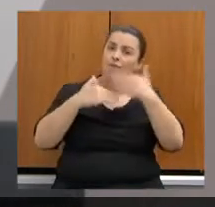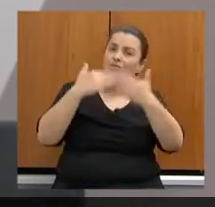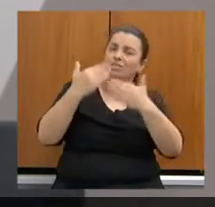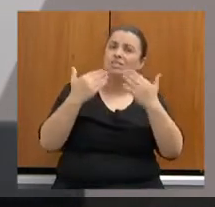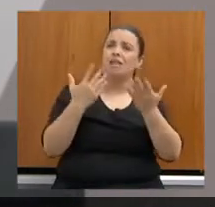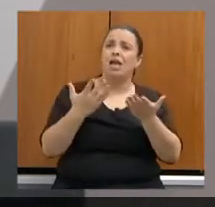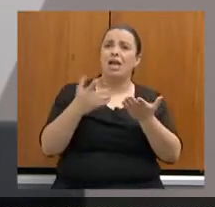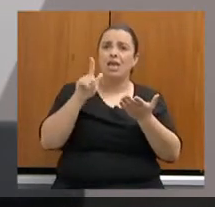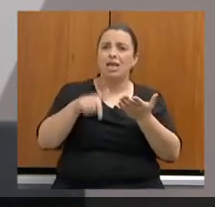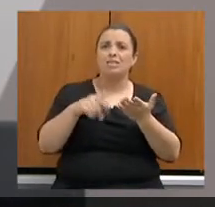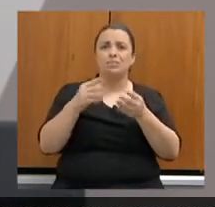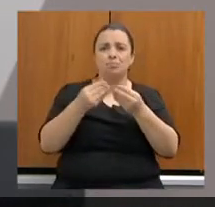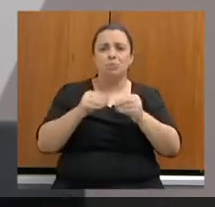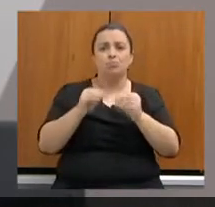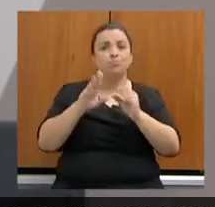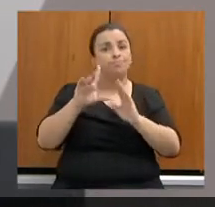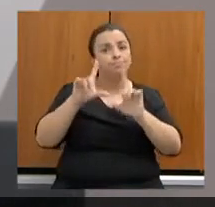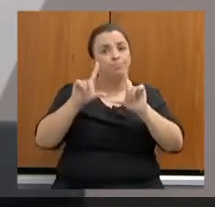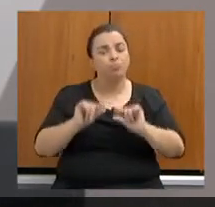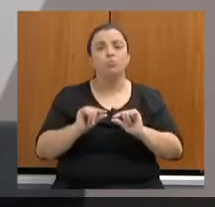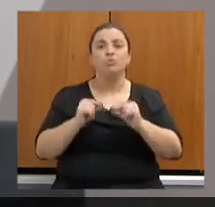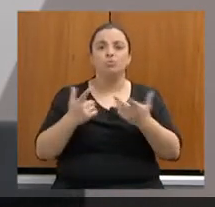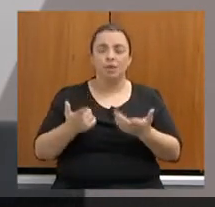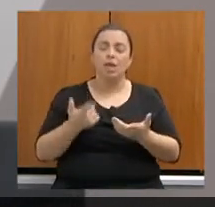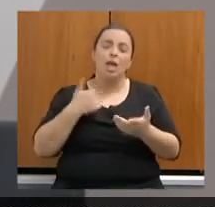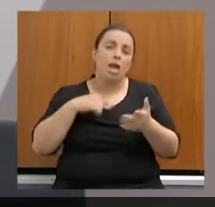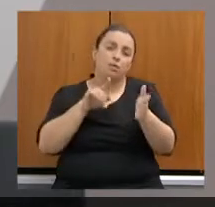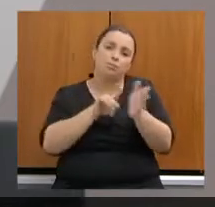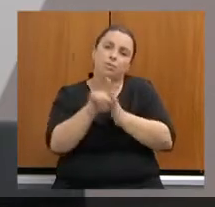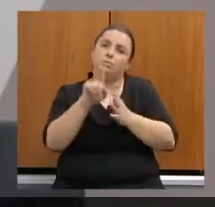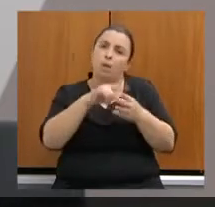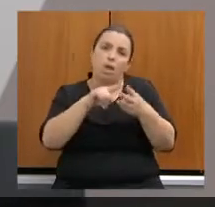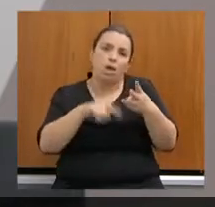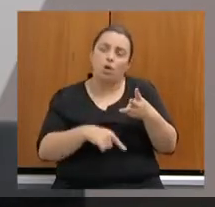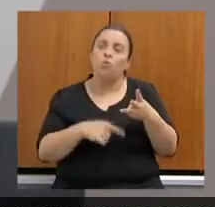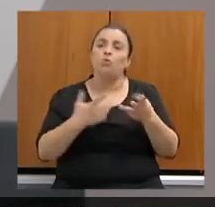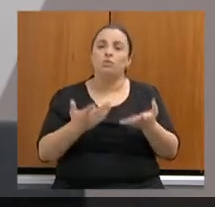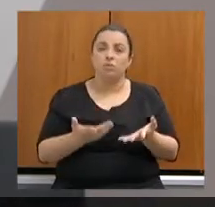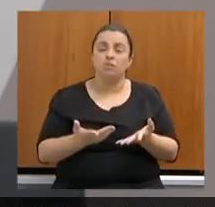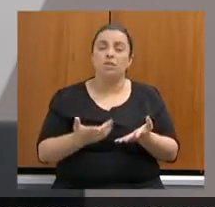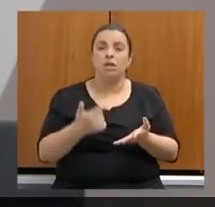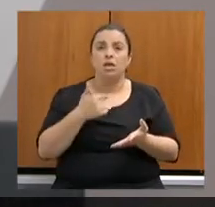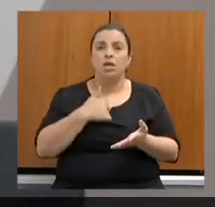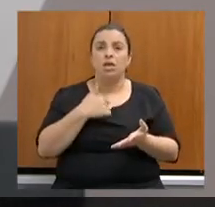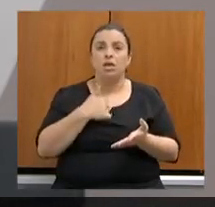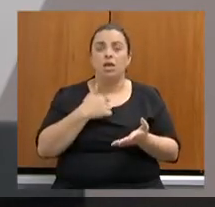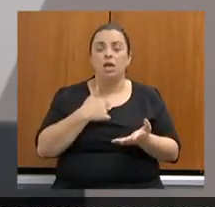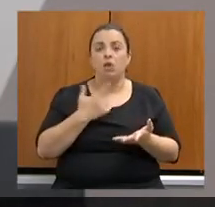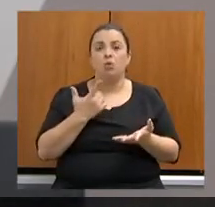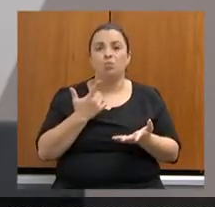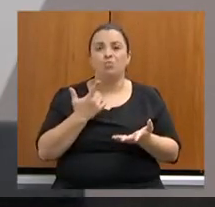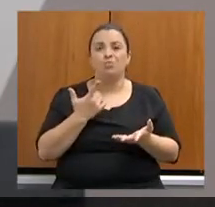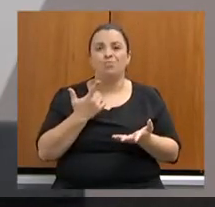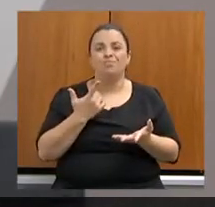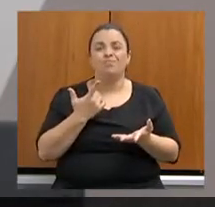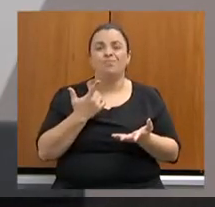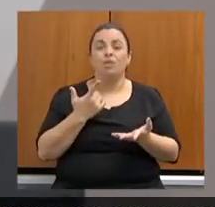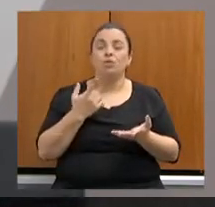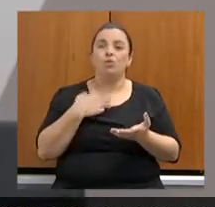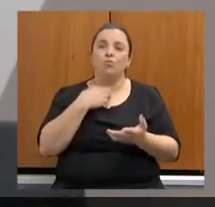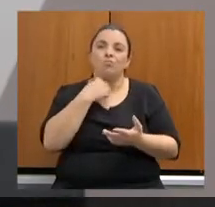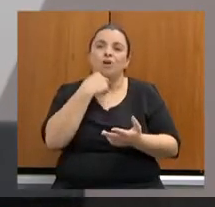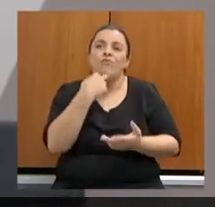números aqui no estado de Minas Gerais são essas as minhas considerações que então eu tô sendo o porta-voz de um debate dos